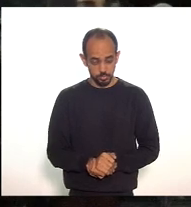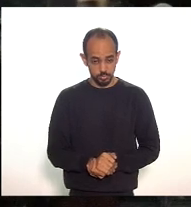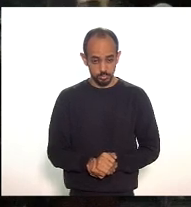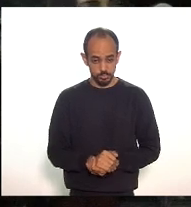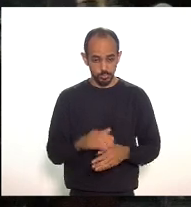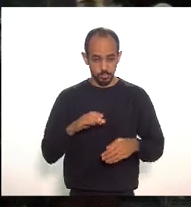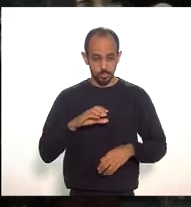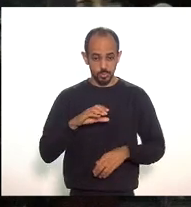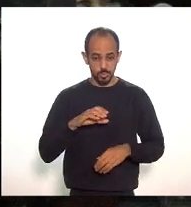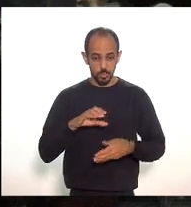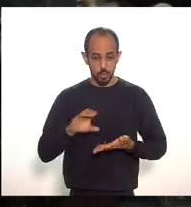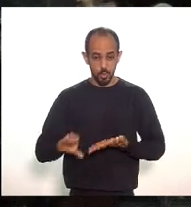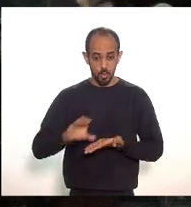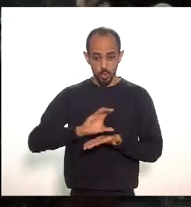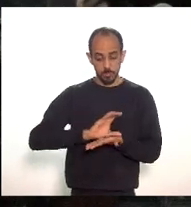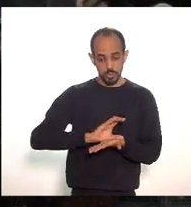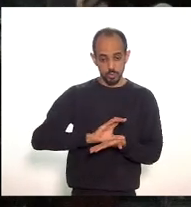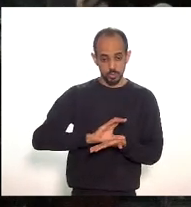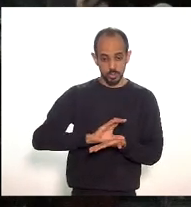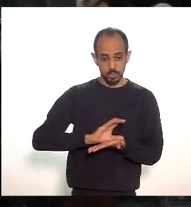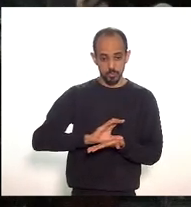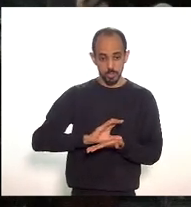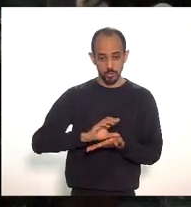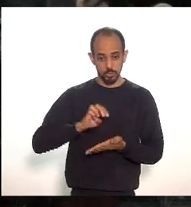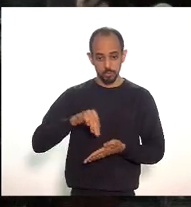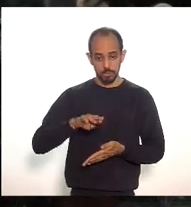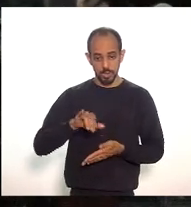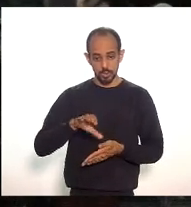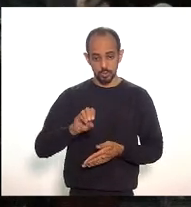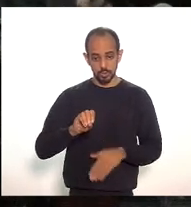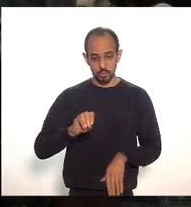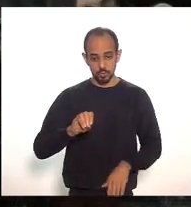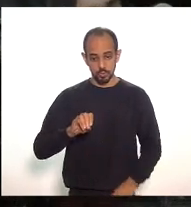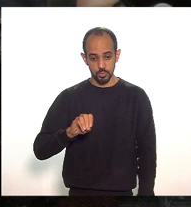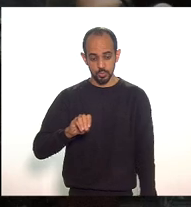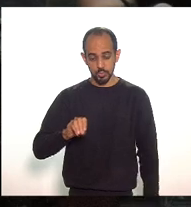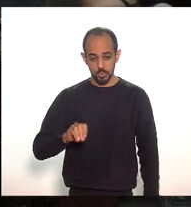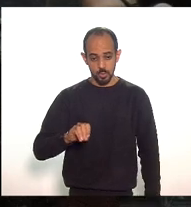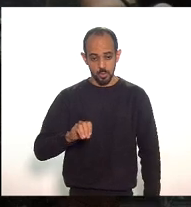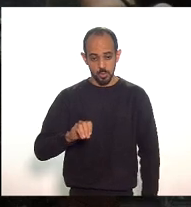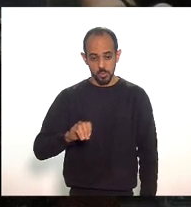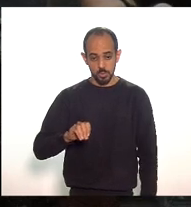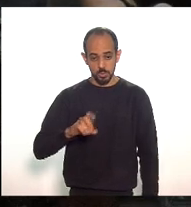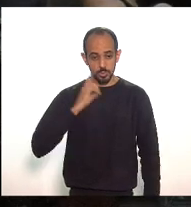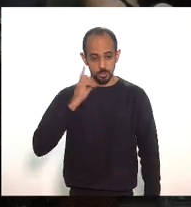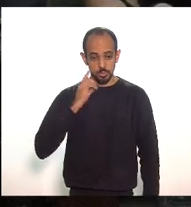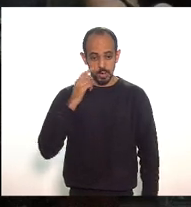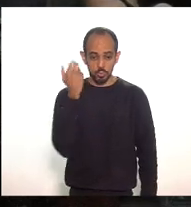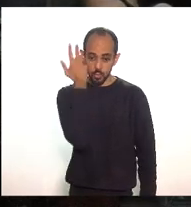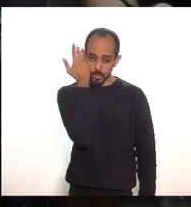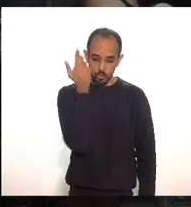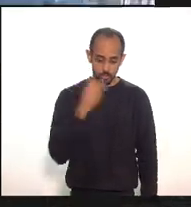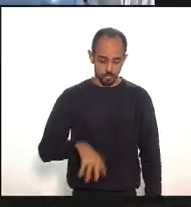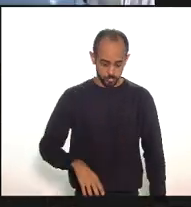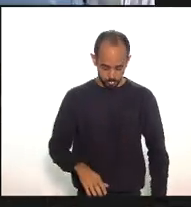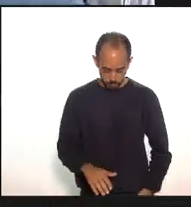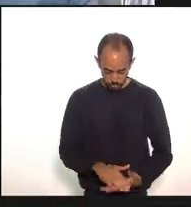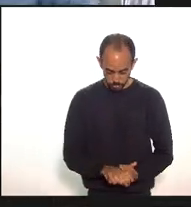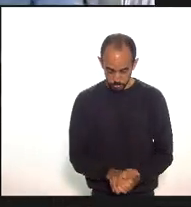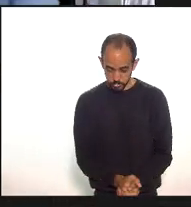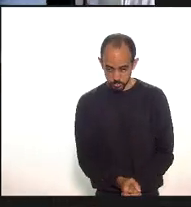e pela comissão de orçamento que tá do Márcio Pacheco o deputado Eliomar Coelho